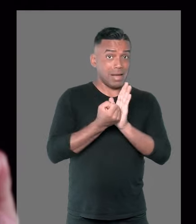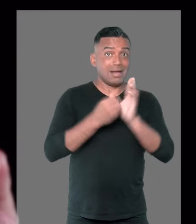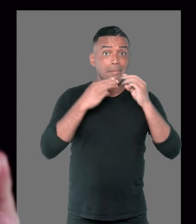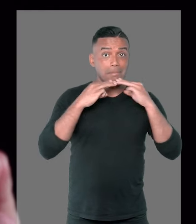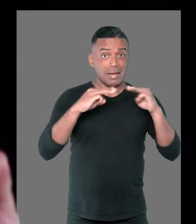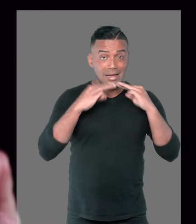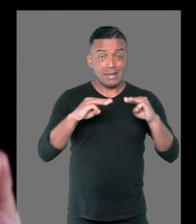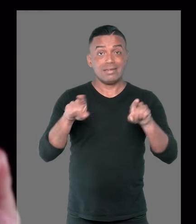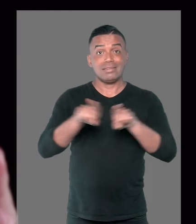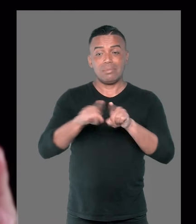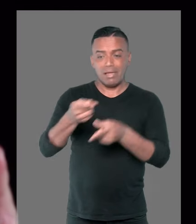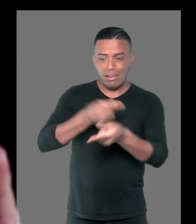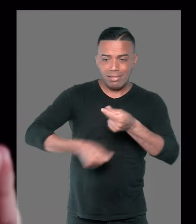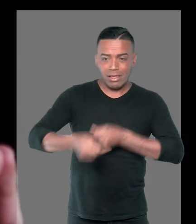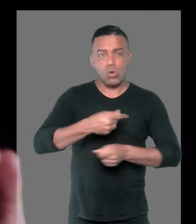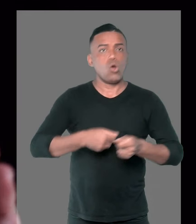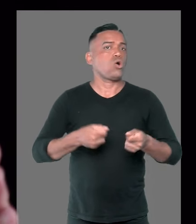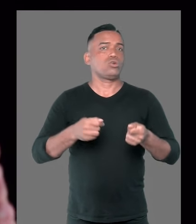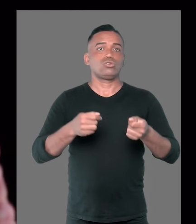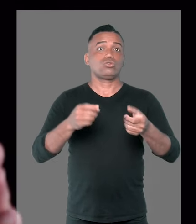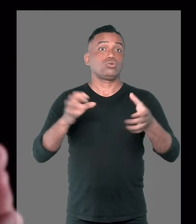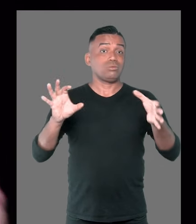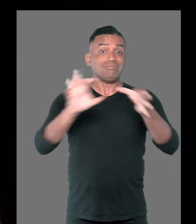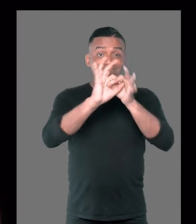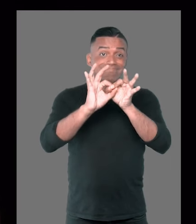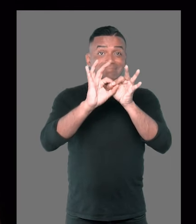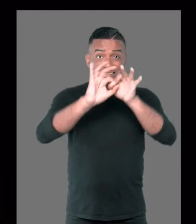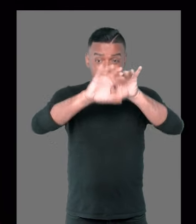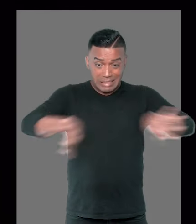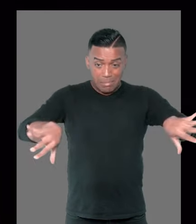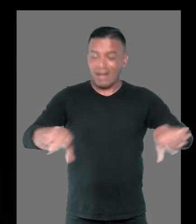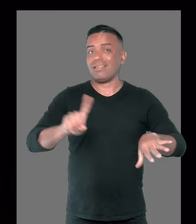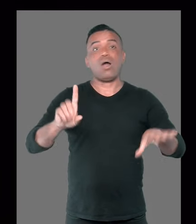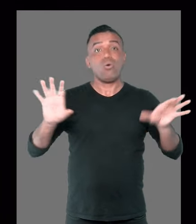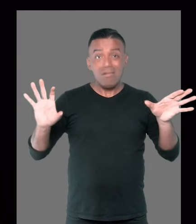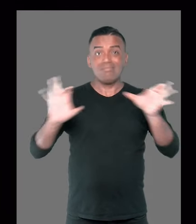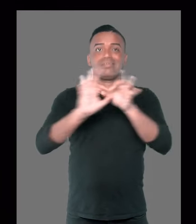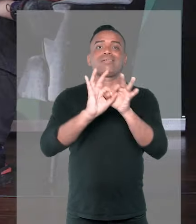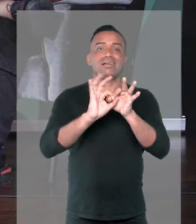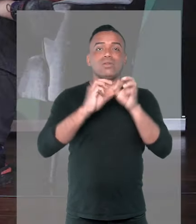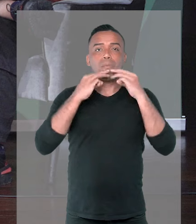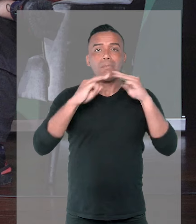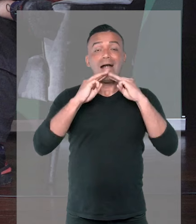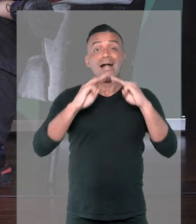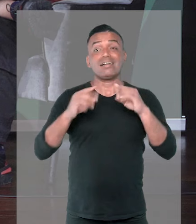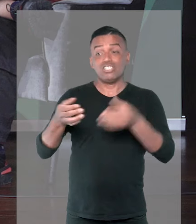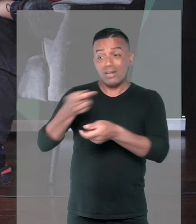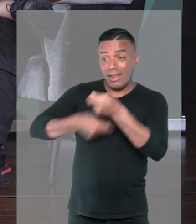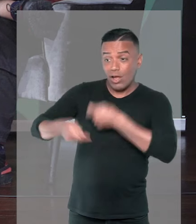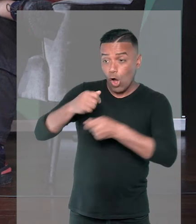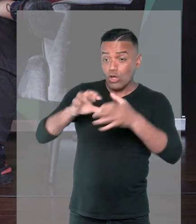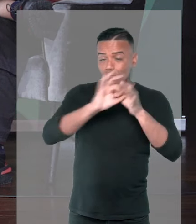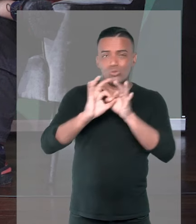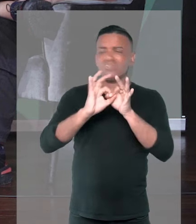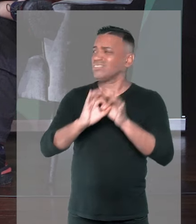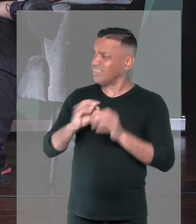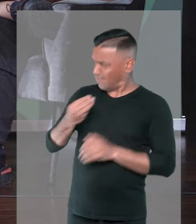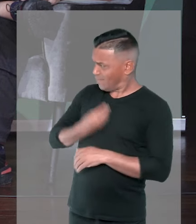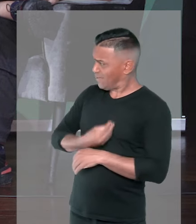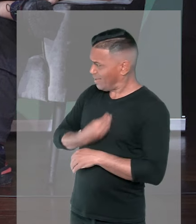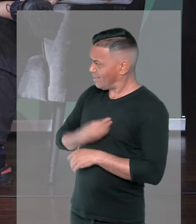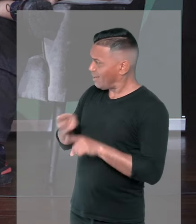né e é indissociável pra gente marketing é a mesma coisa do negócio como um todo a vida também né um pouquinho a